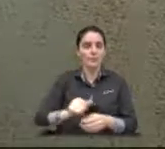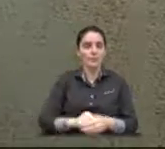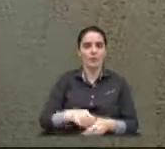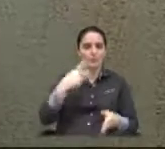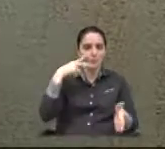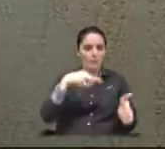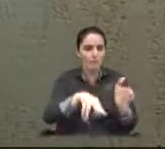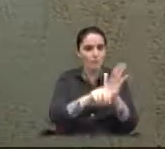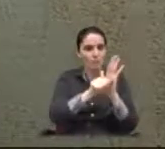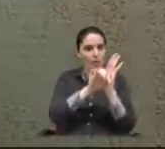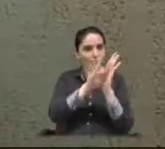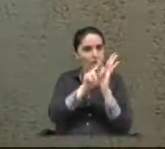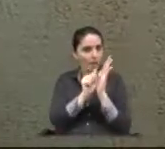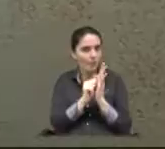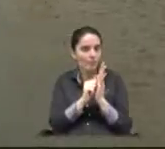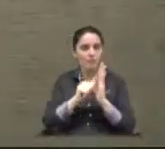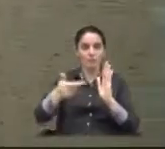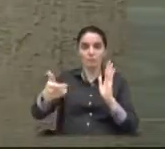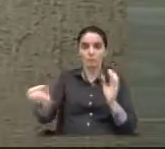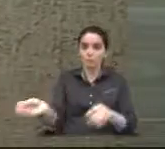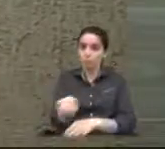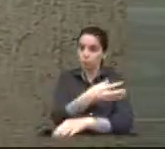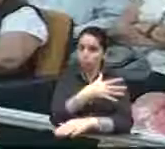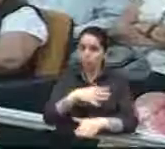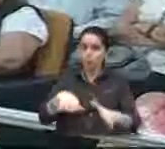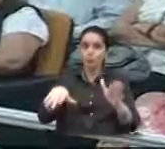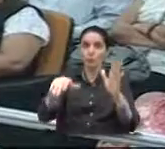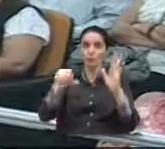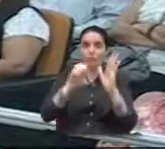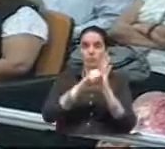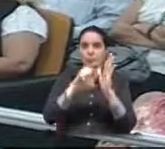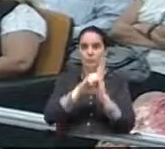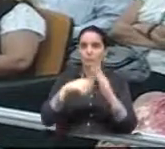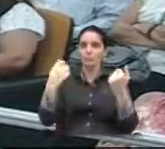novo estatuto, e não tem por que ele continuar parado, engavetado. Está na